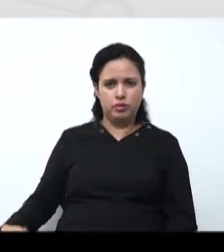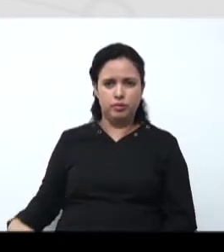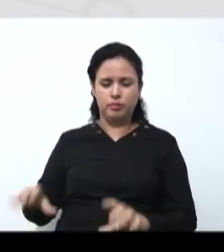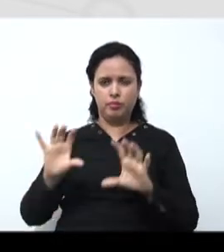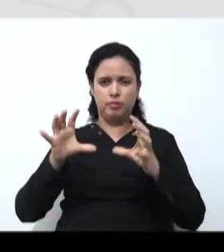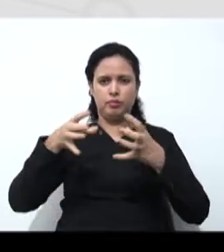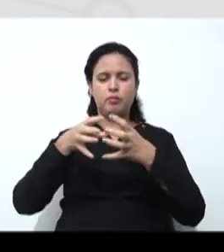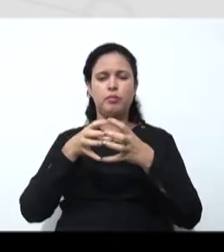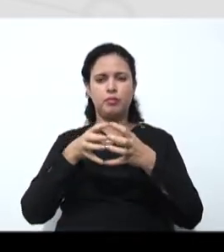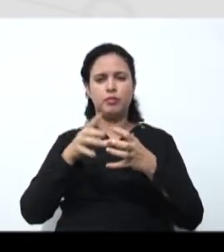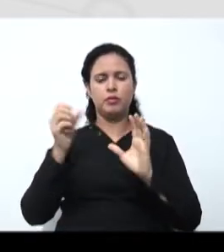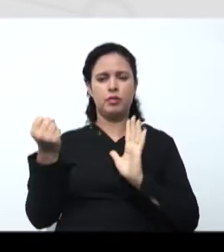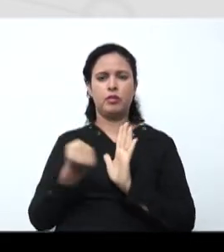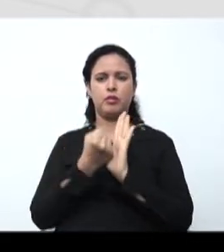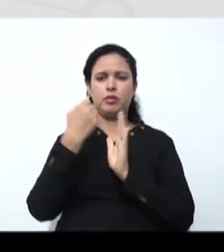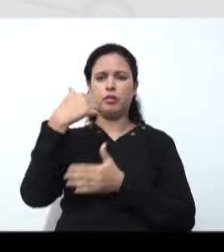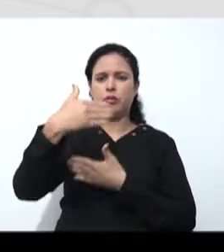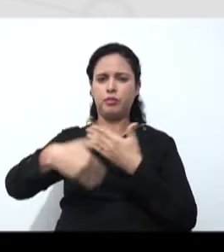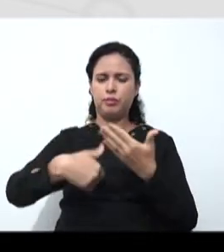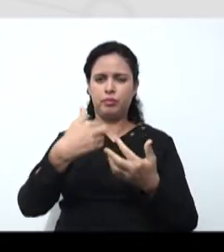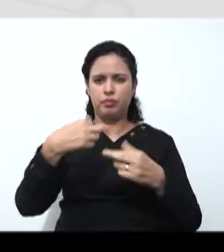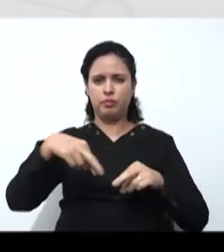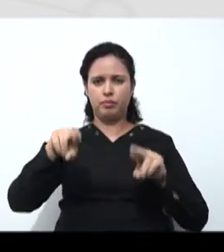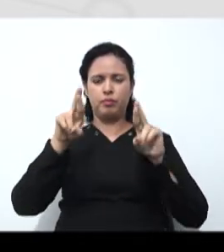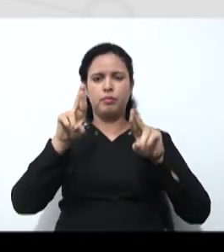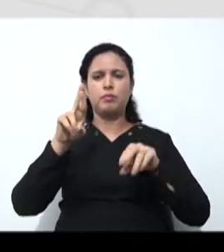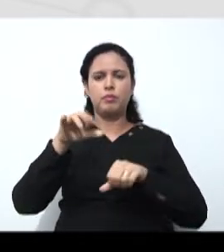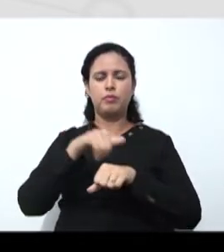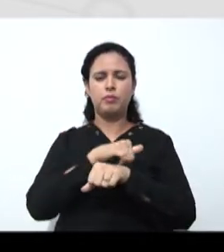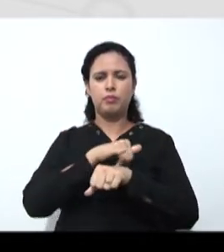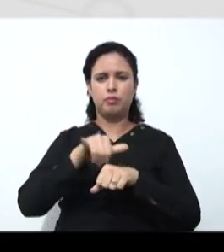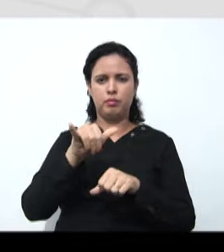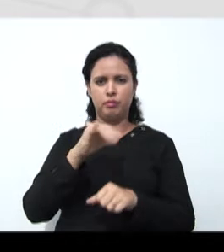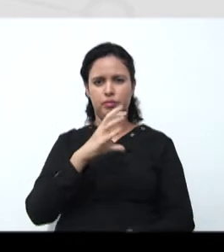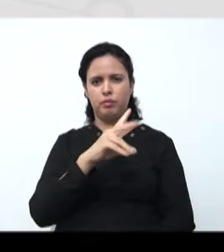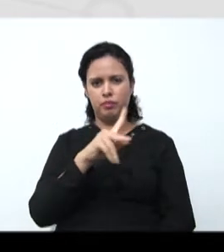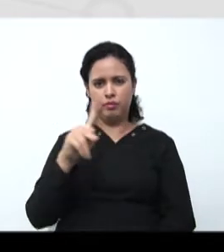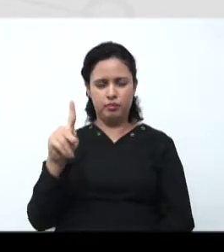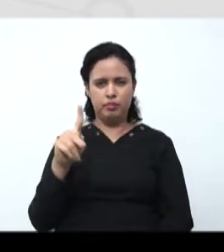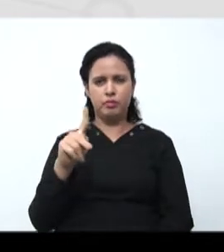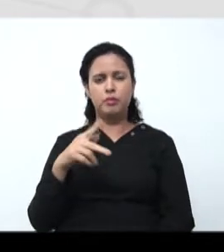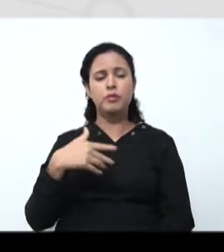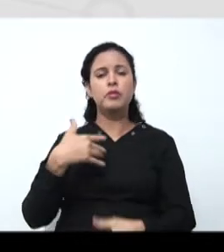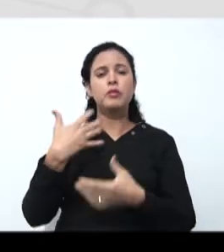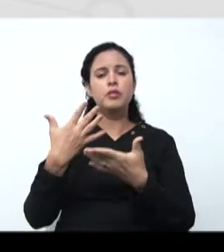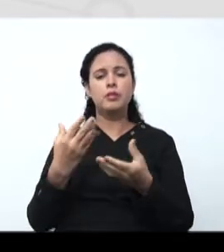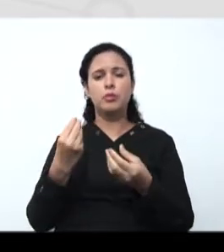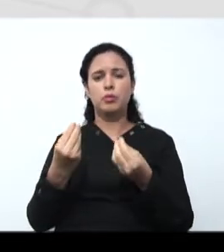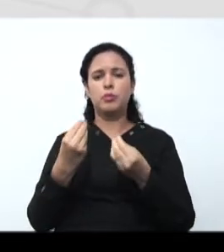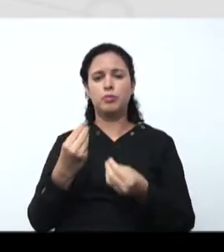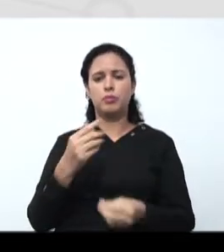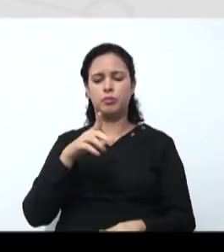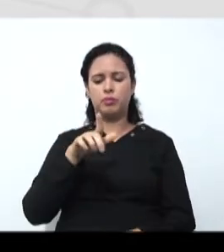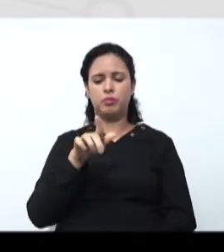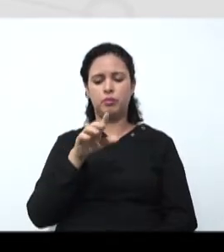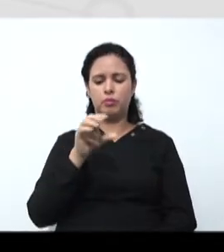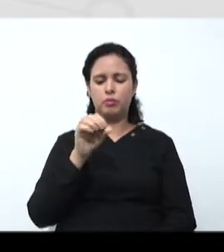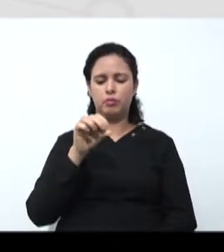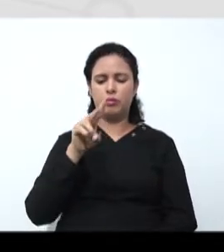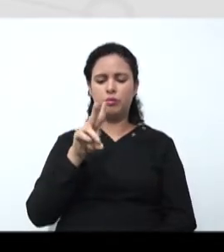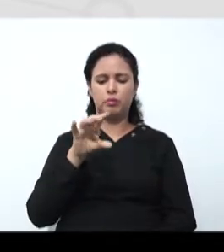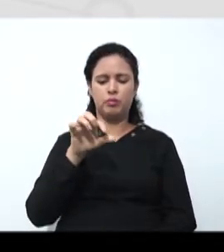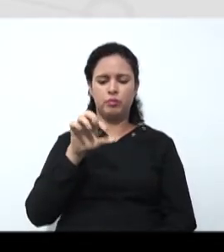tudo vai impactar o quê? No processo decisório e estratégico da cooperativa. Veja como a governança, então, é